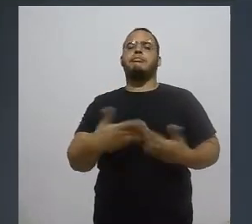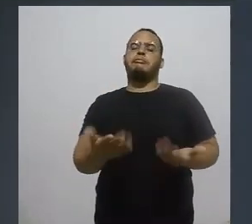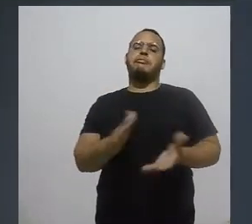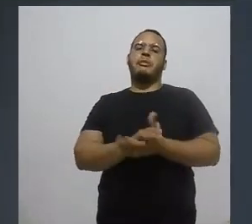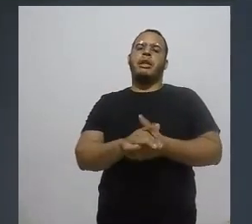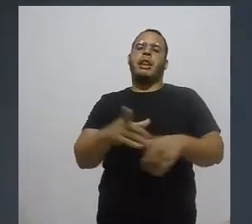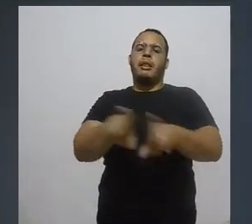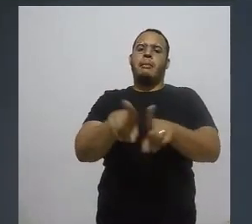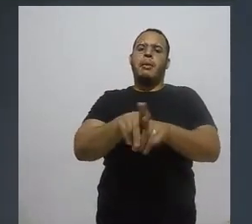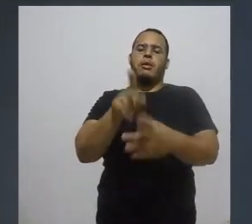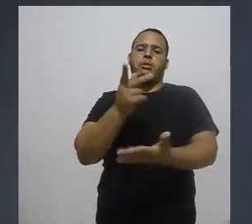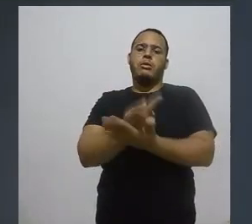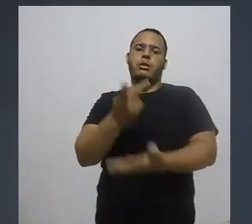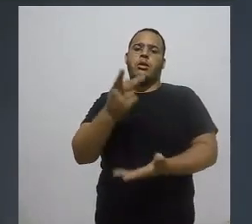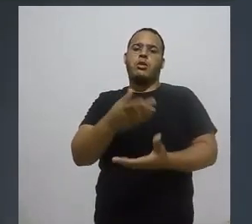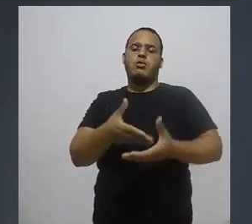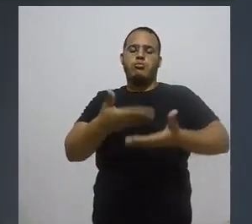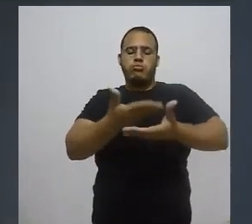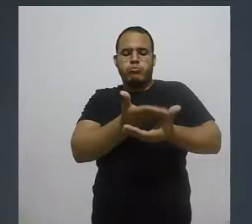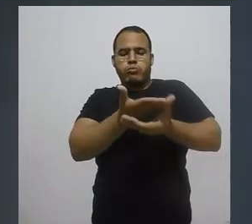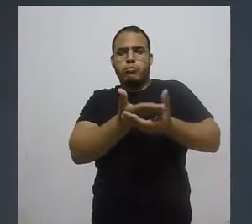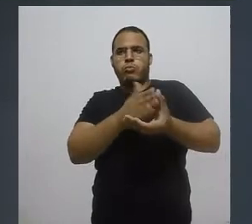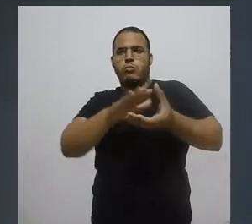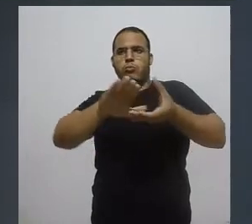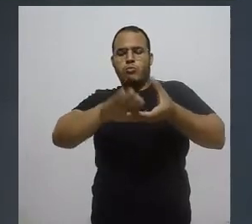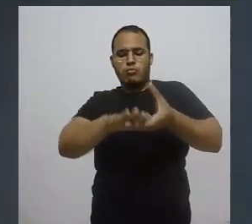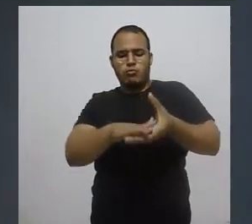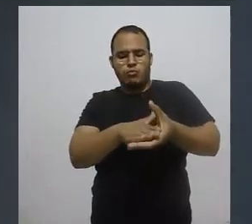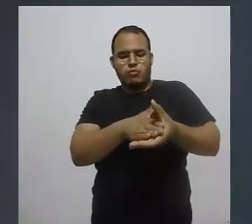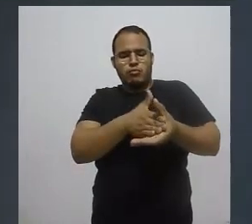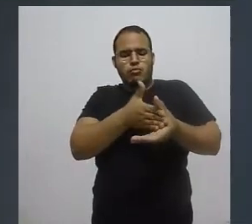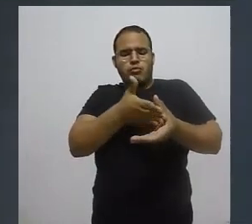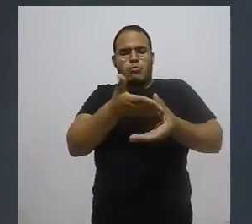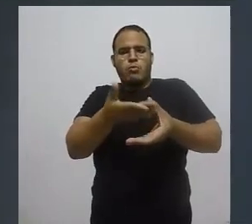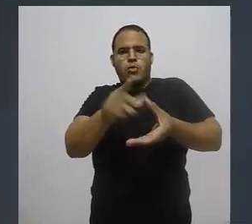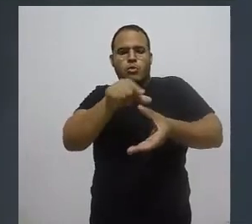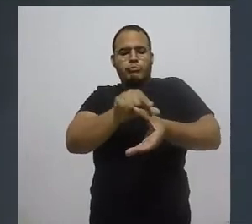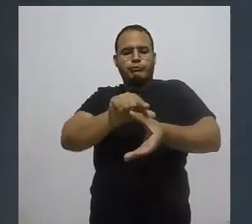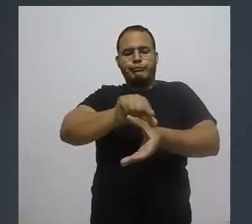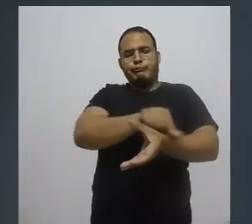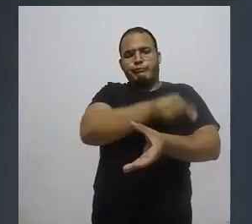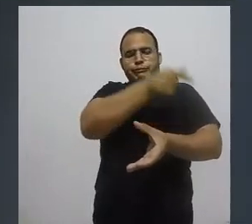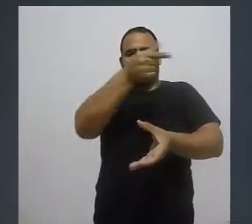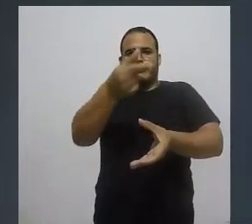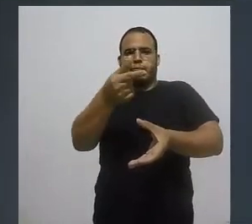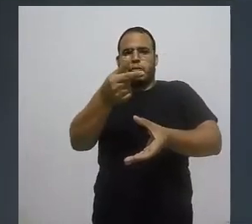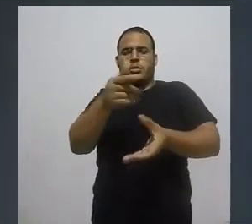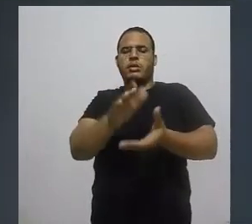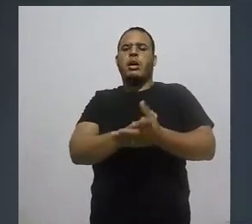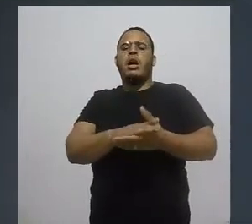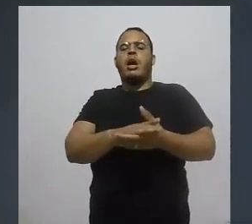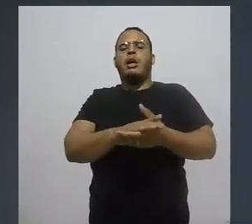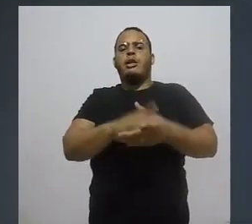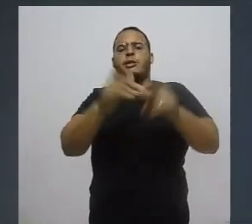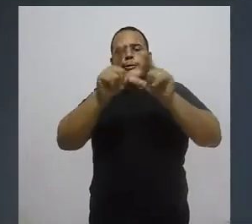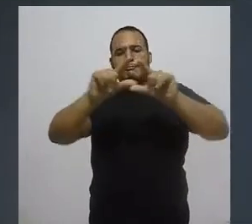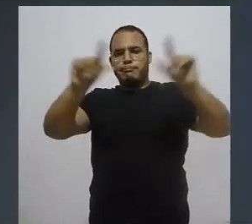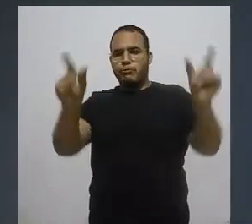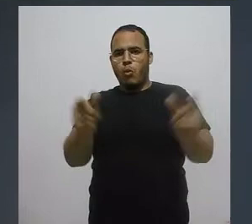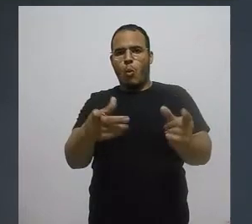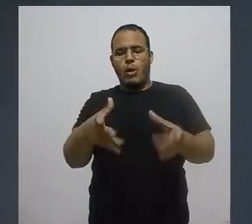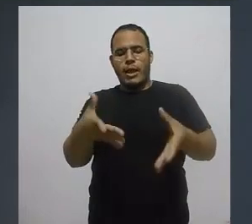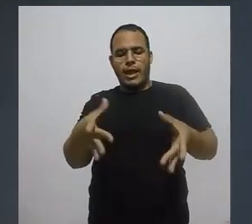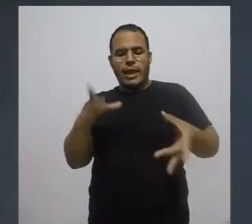E tem a parte do colo do útero, é esse canalzinho mais fininho que vai estar ligando o corpo do útero à vagina,